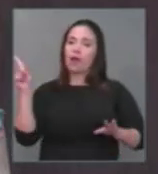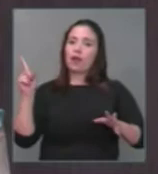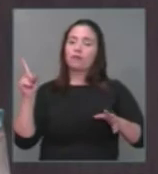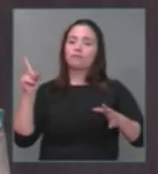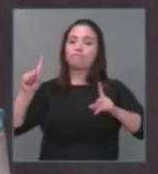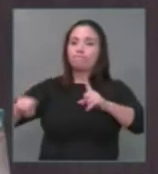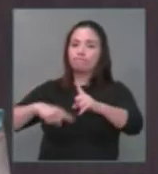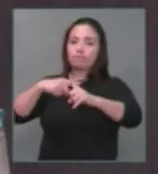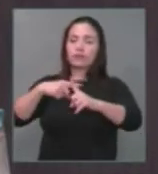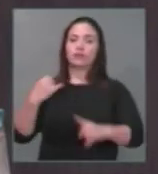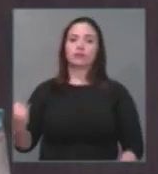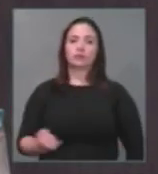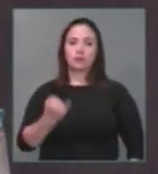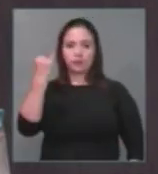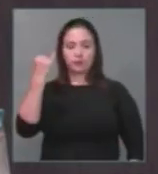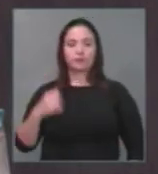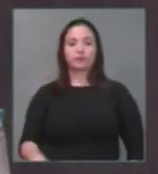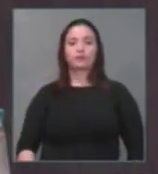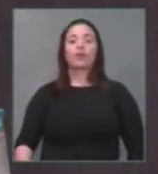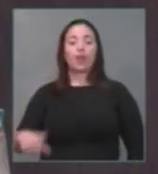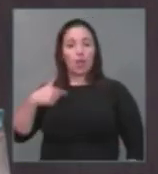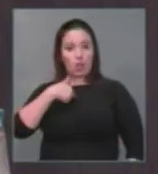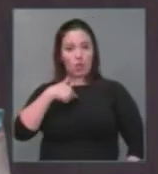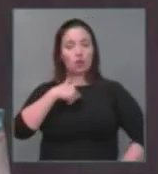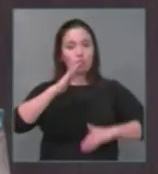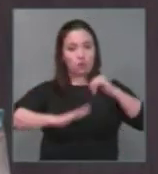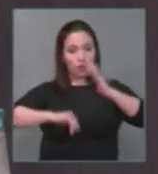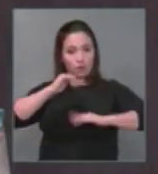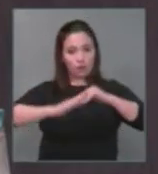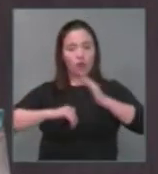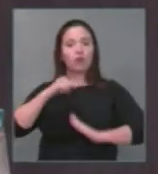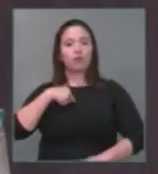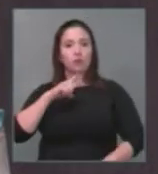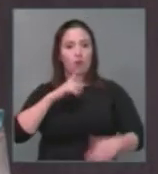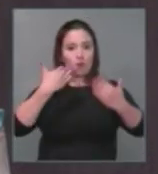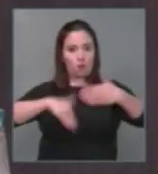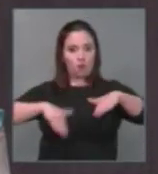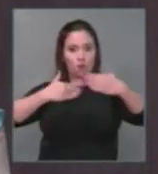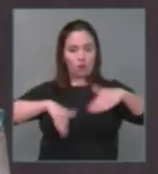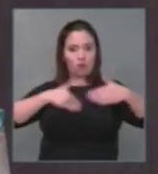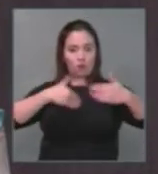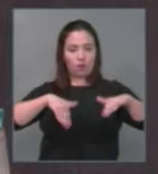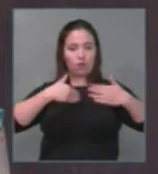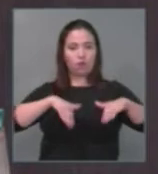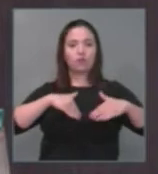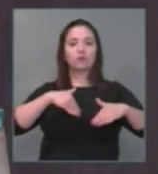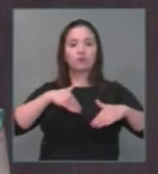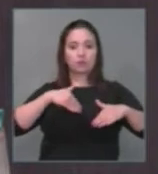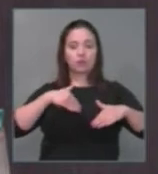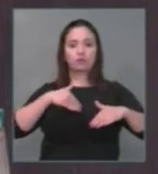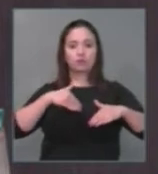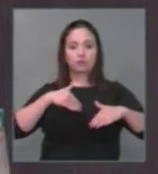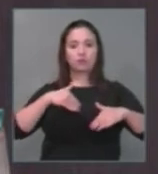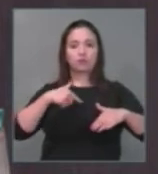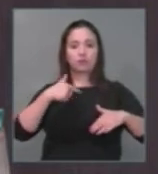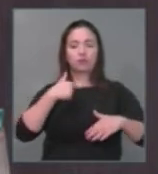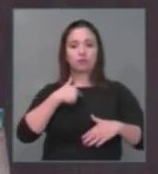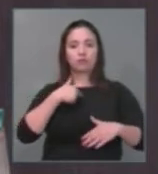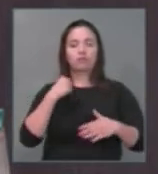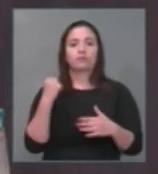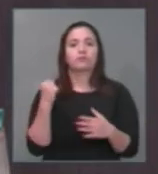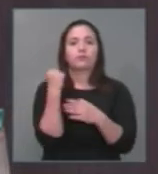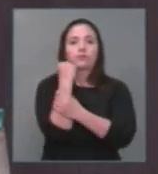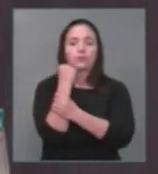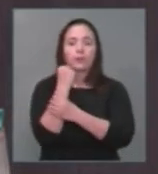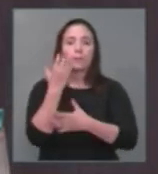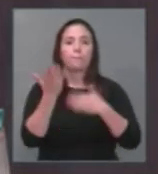profissional, eu sou analista de políticas sociais, concursado. Eu estou lotado na alta complexidade da proteção social especial. Eu